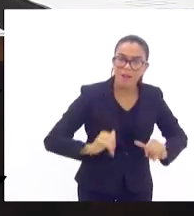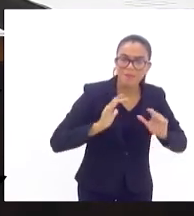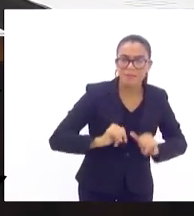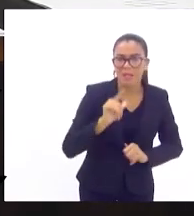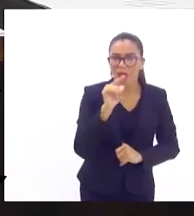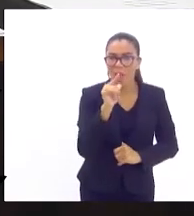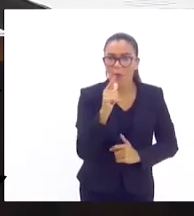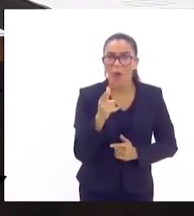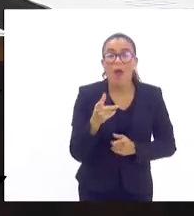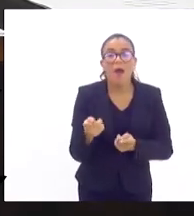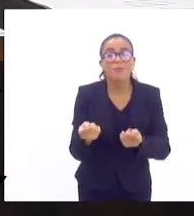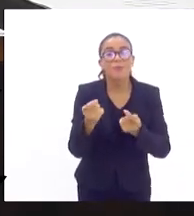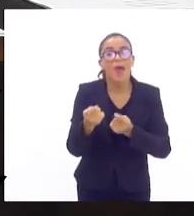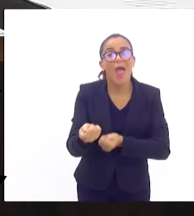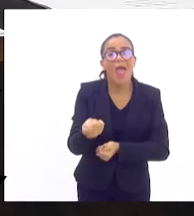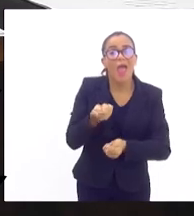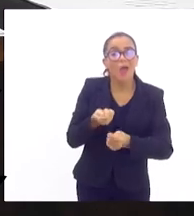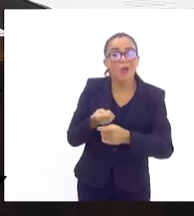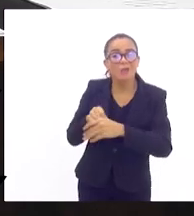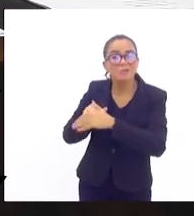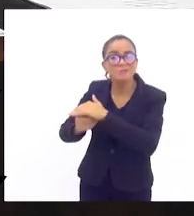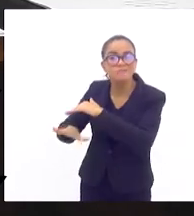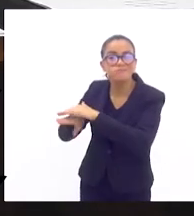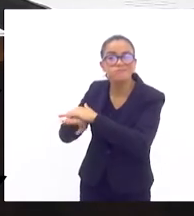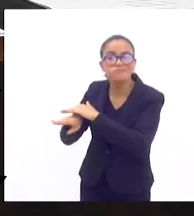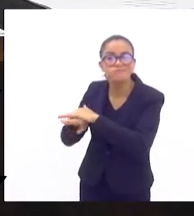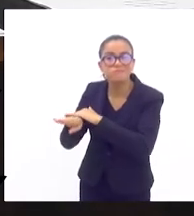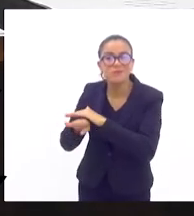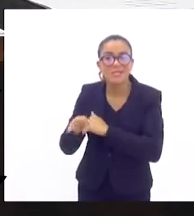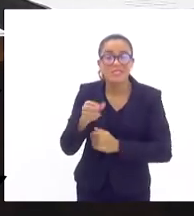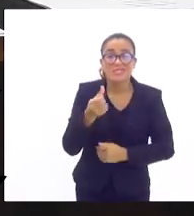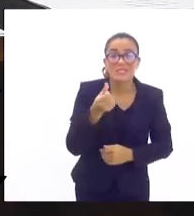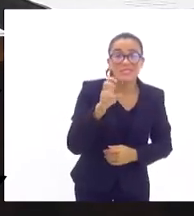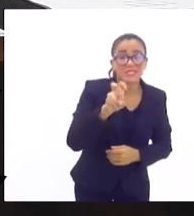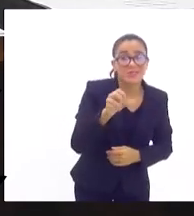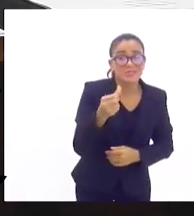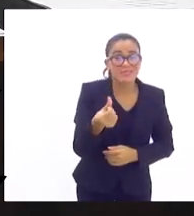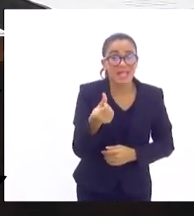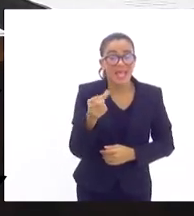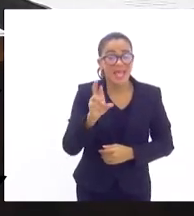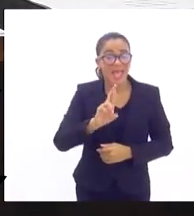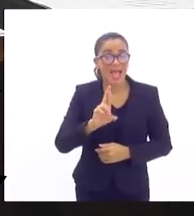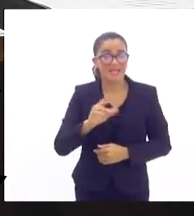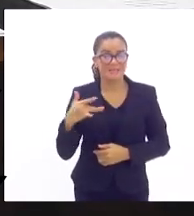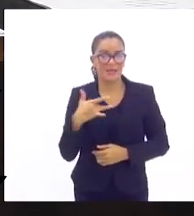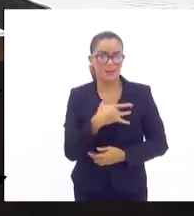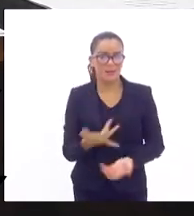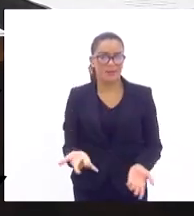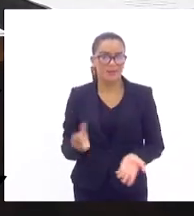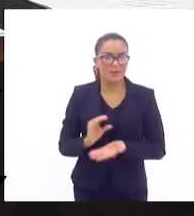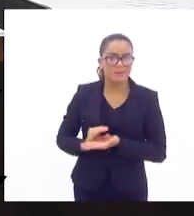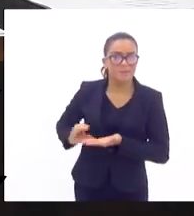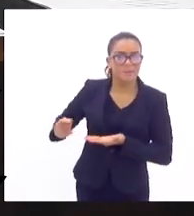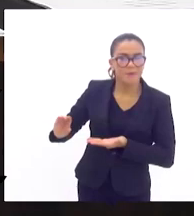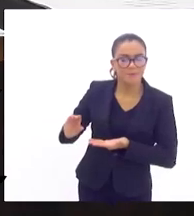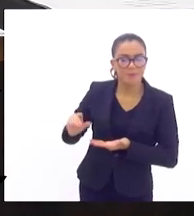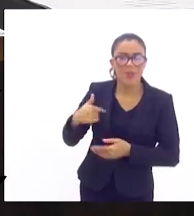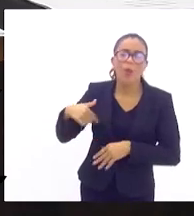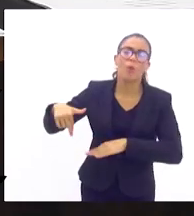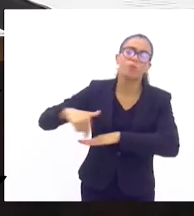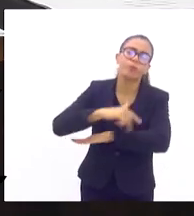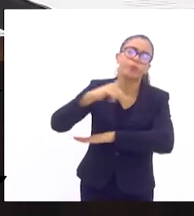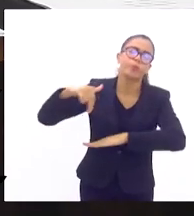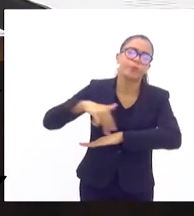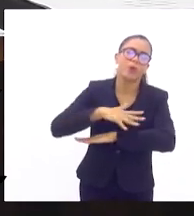economiza R$5, R$6 na área da saúde. Mas vocês não levam em conta. A empresa quer saber de lucro. Eu ando na Zona Oeste